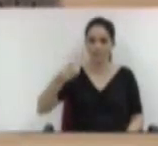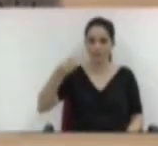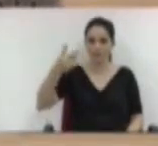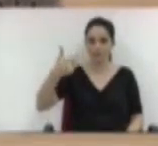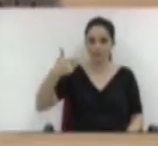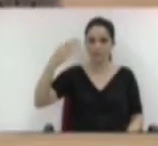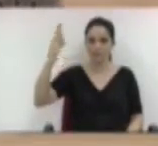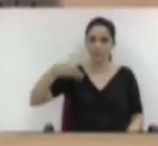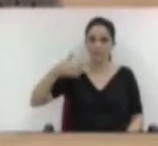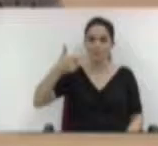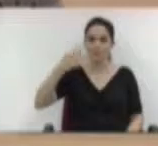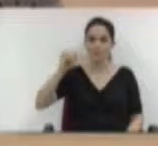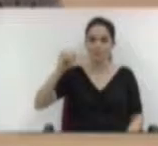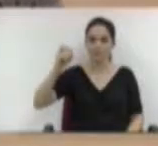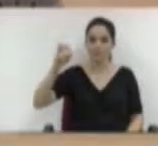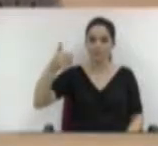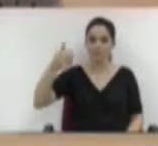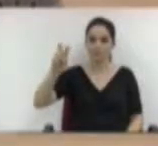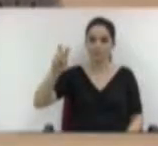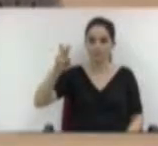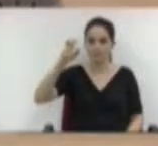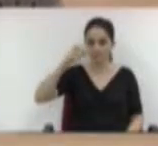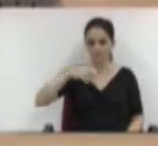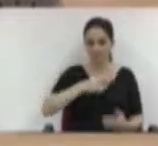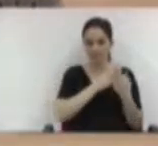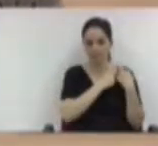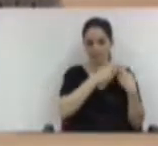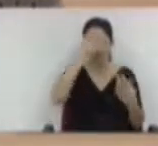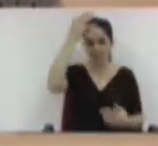902/2015, autora vereadora Érica Tanque.